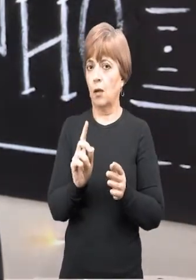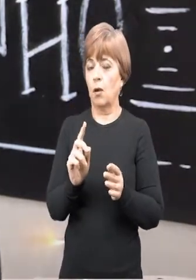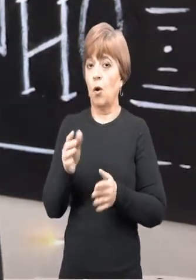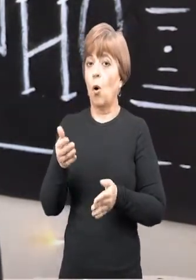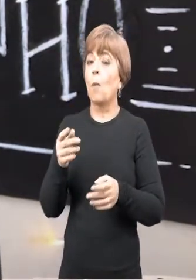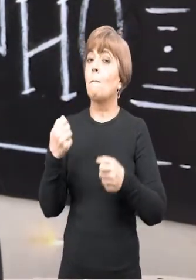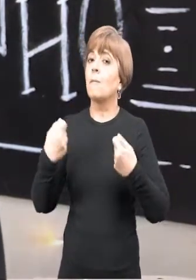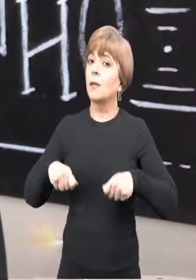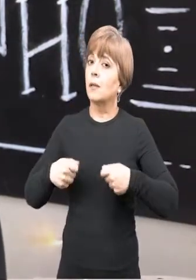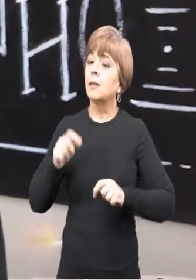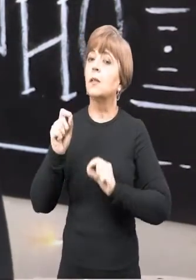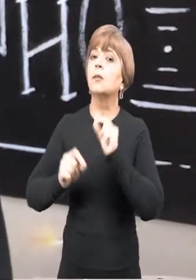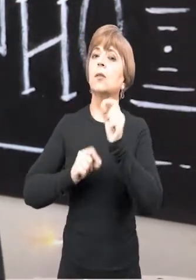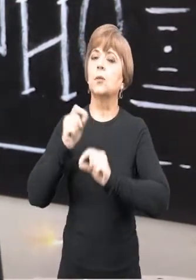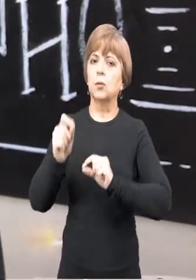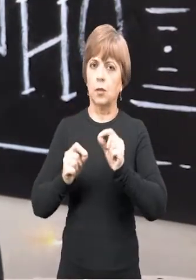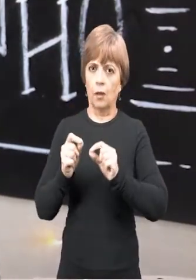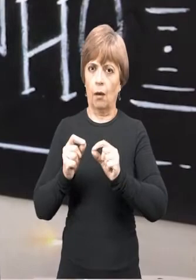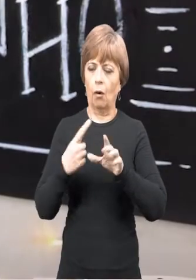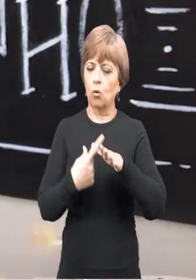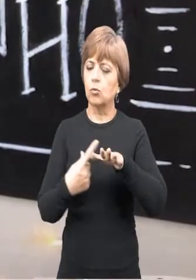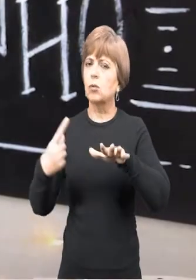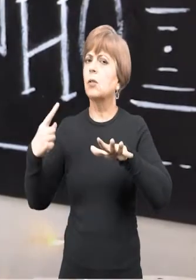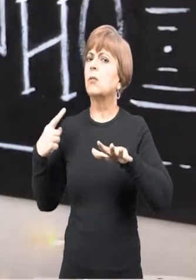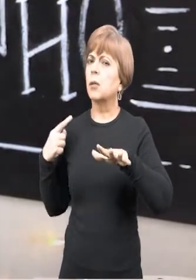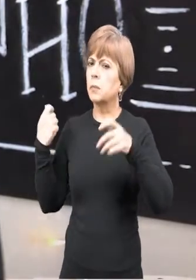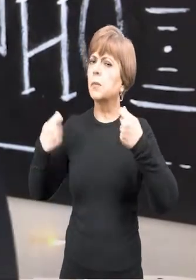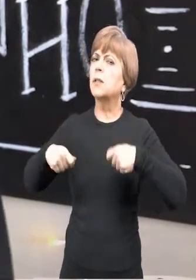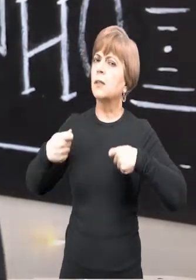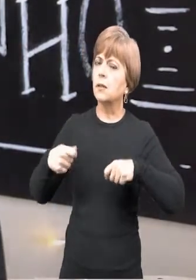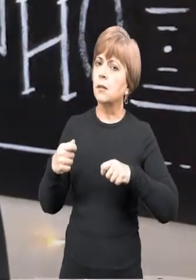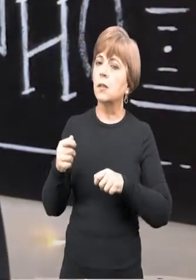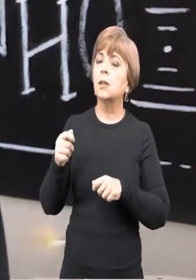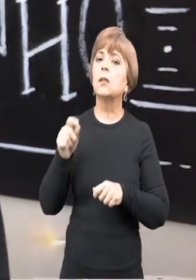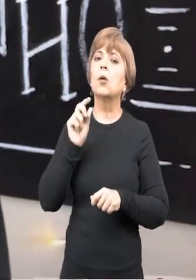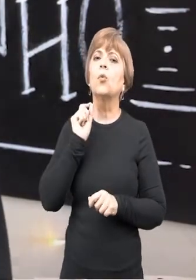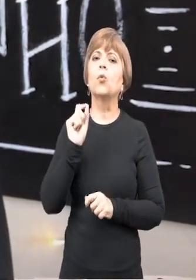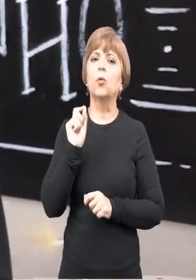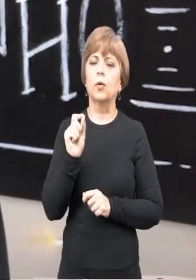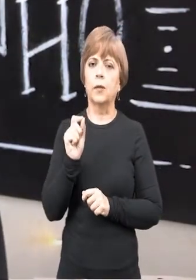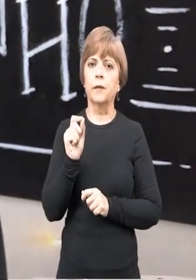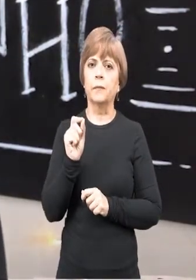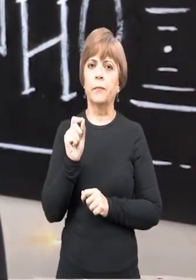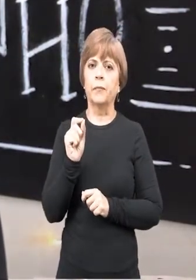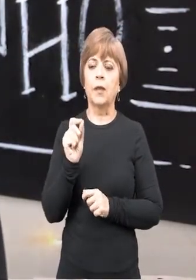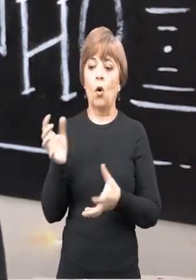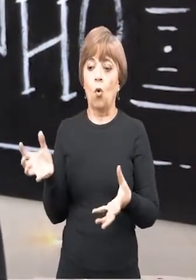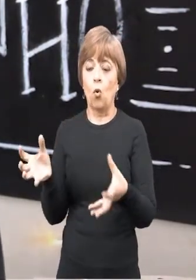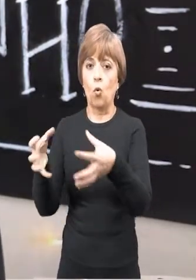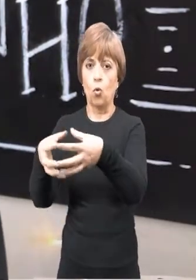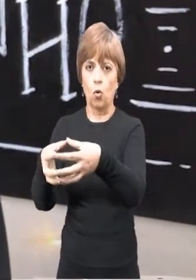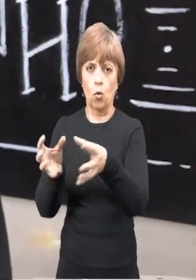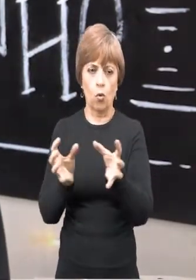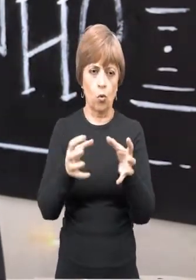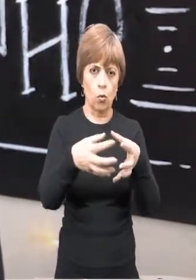de flexibilização do distanciamento social. Isso é reconhecido pela